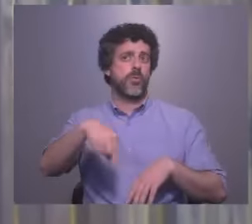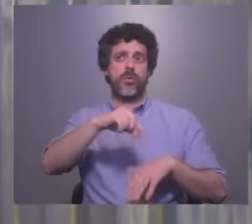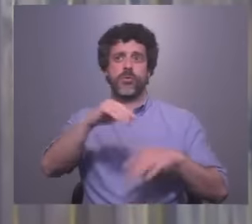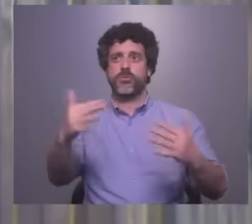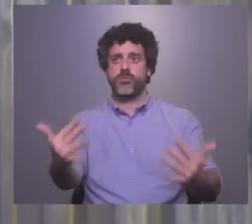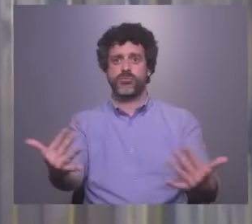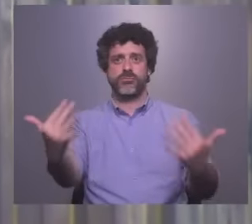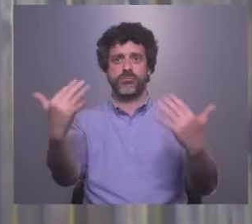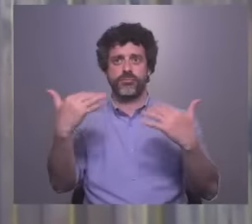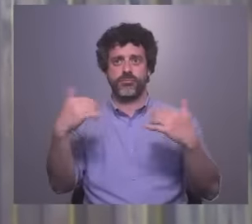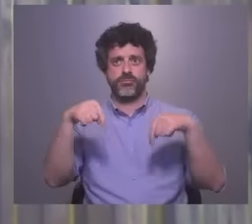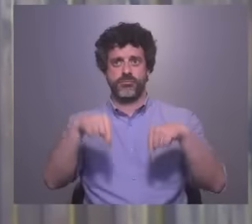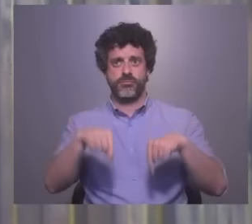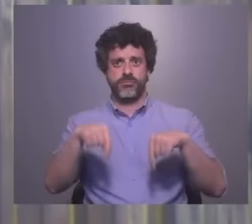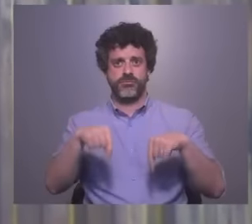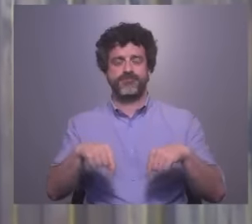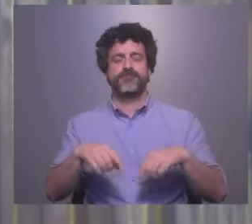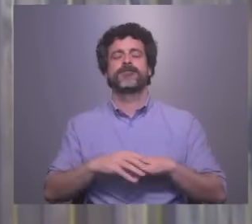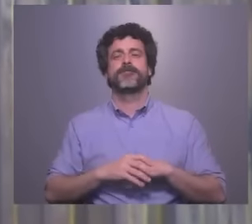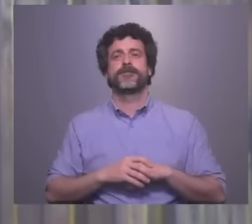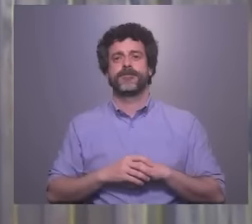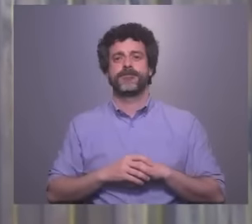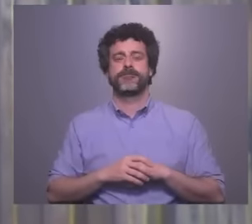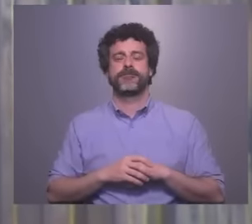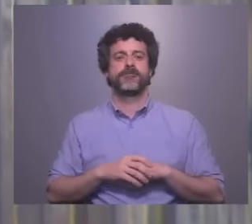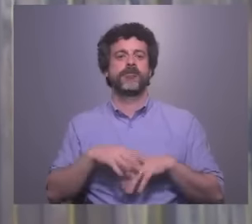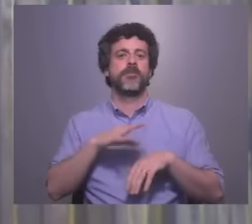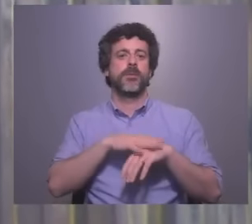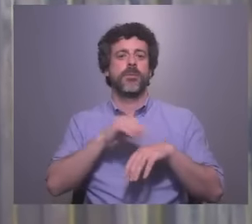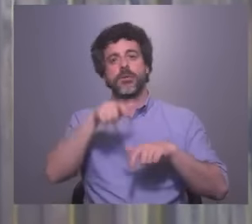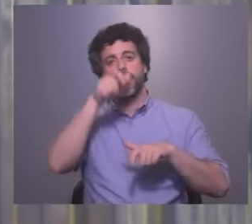Saciai, Senhor, a nossa